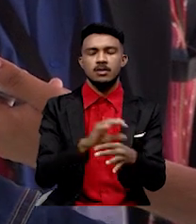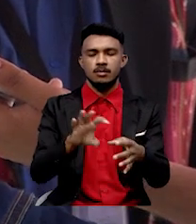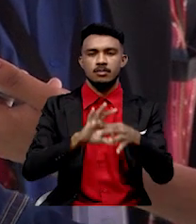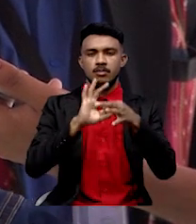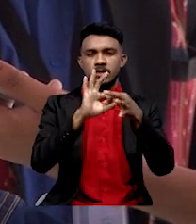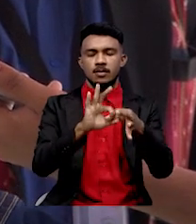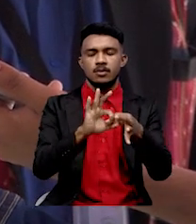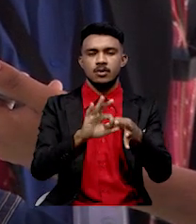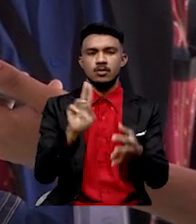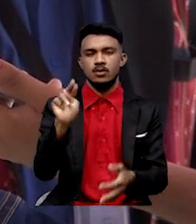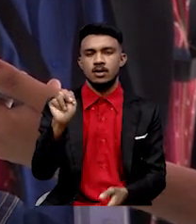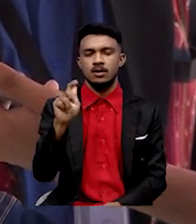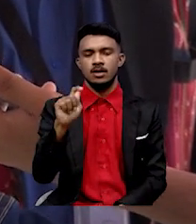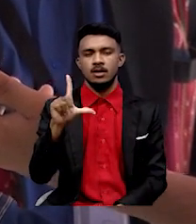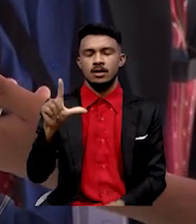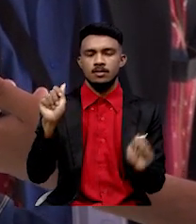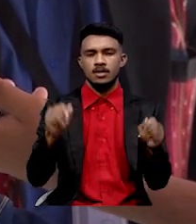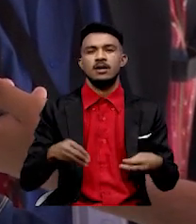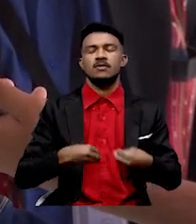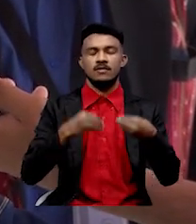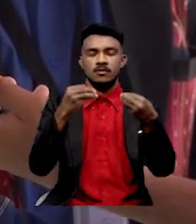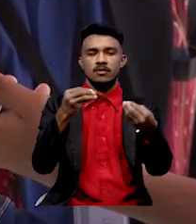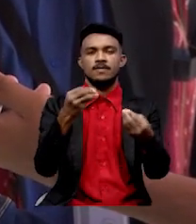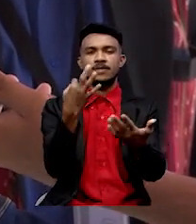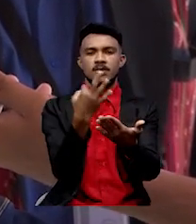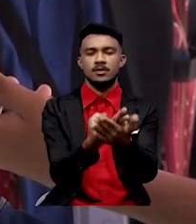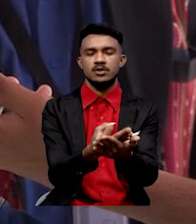Liu bele apoia tan orçamento mai wentel ba